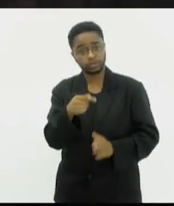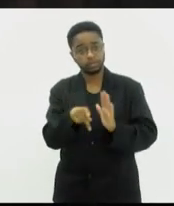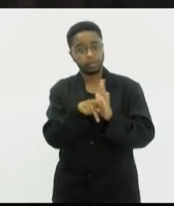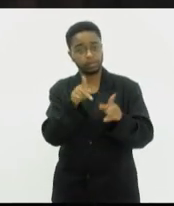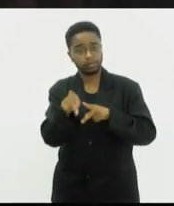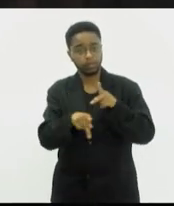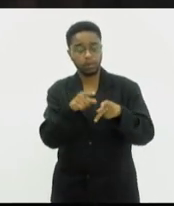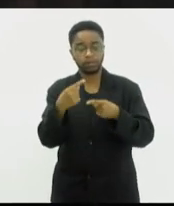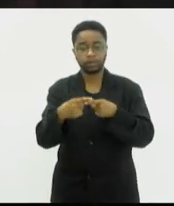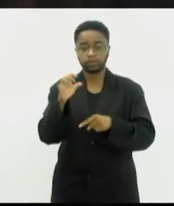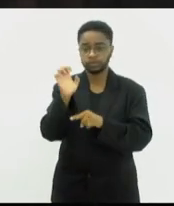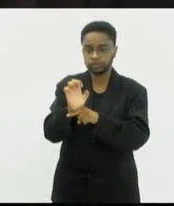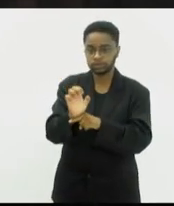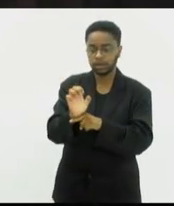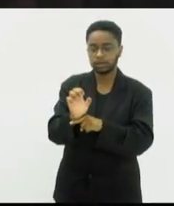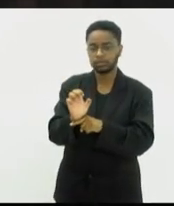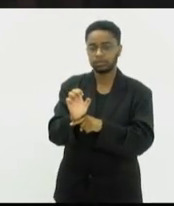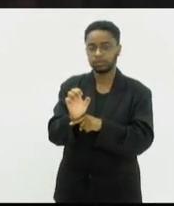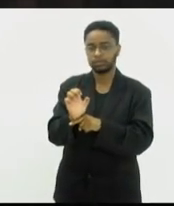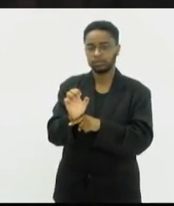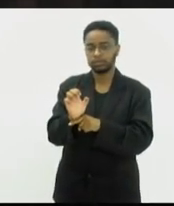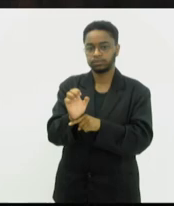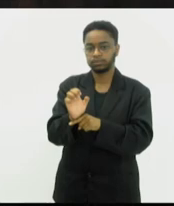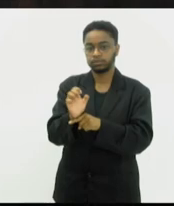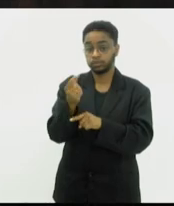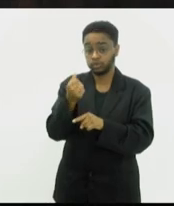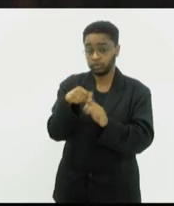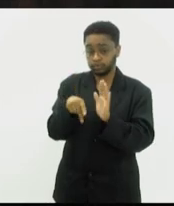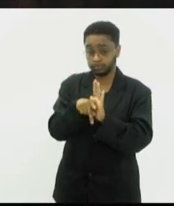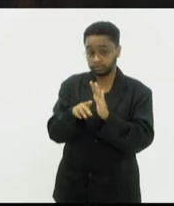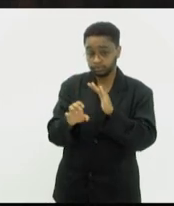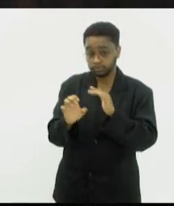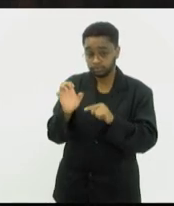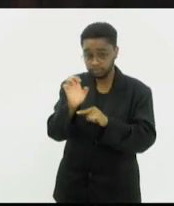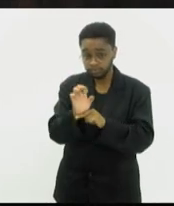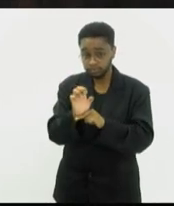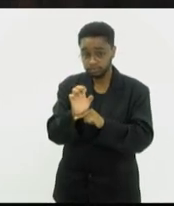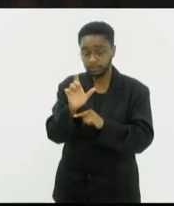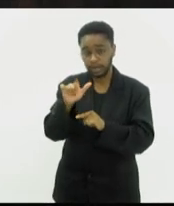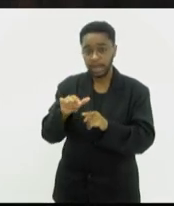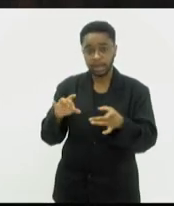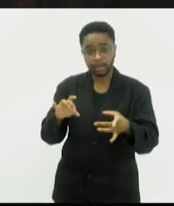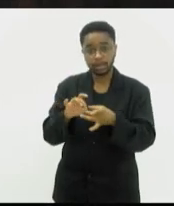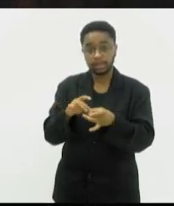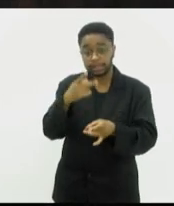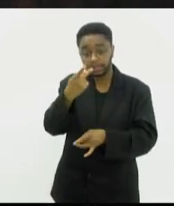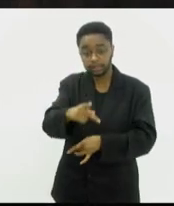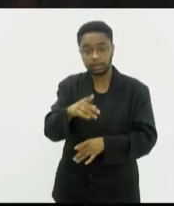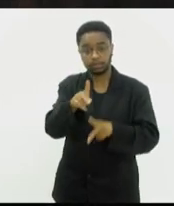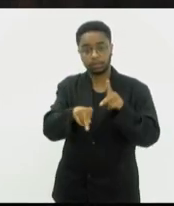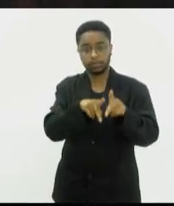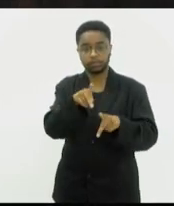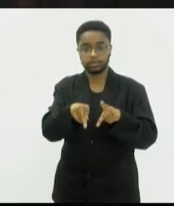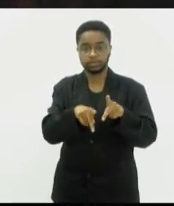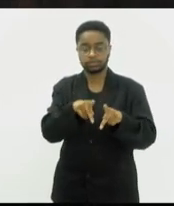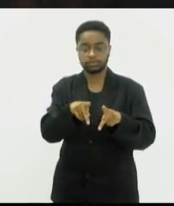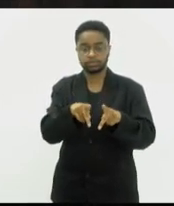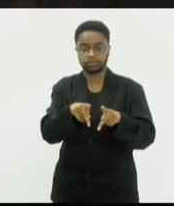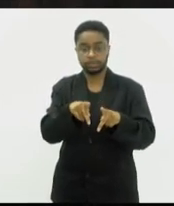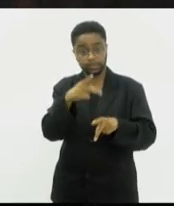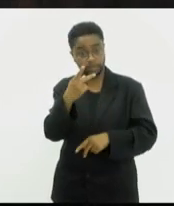O Estado, o cofre do Estado, pertence à população.